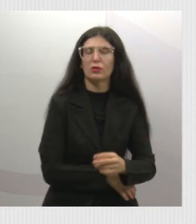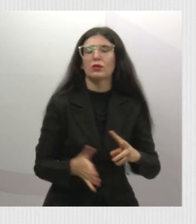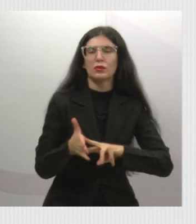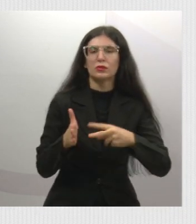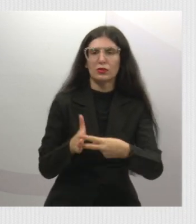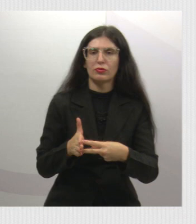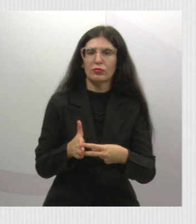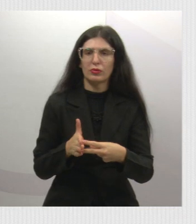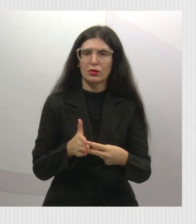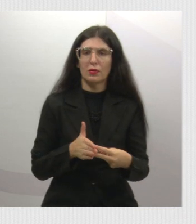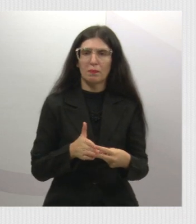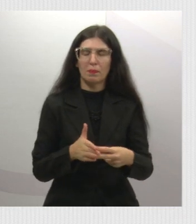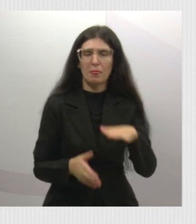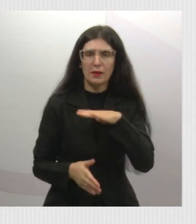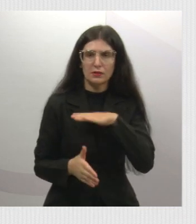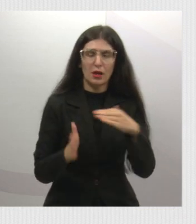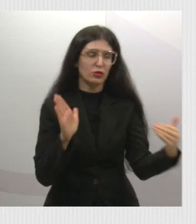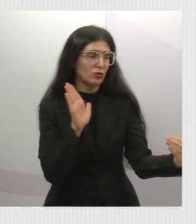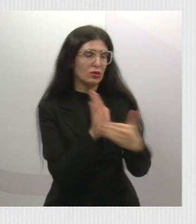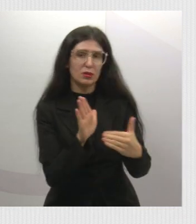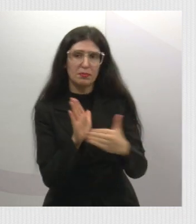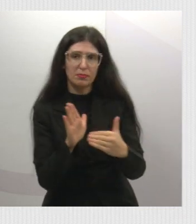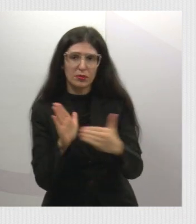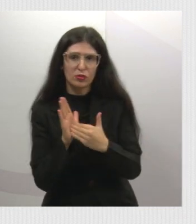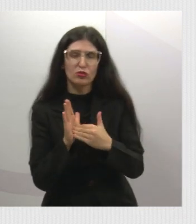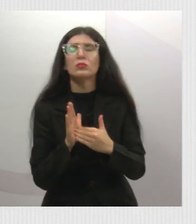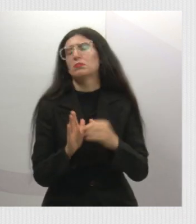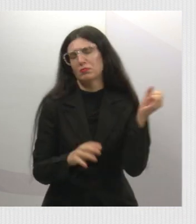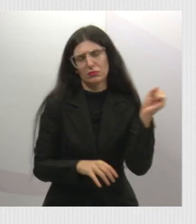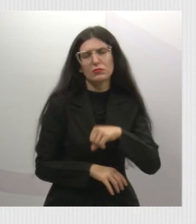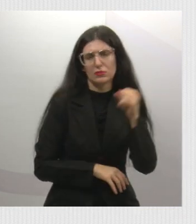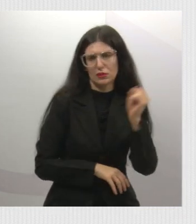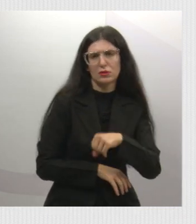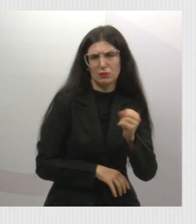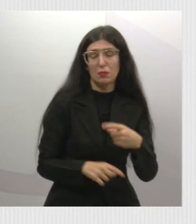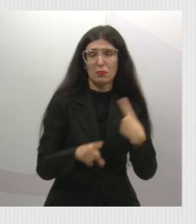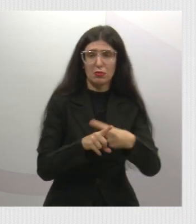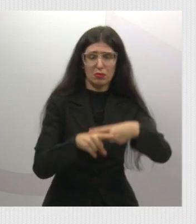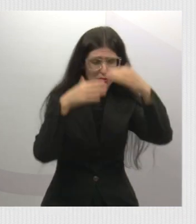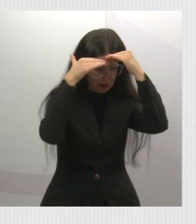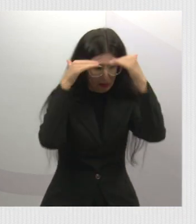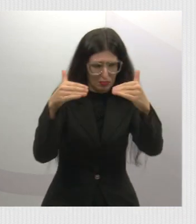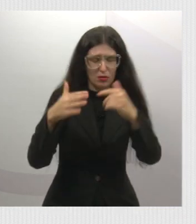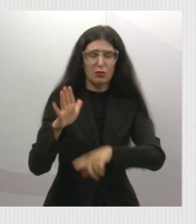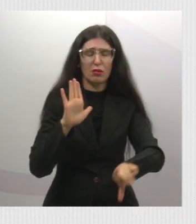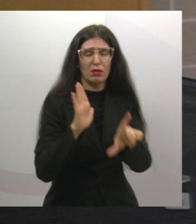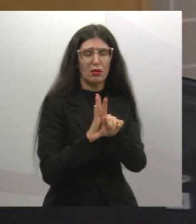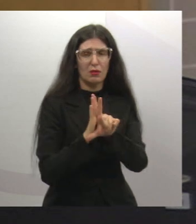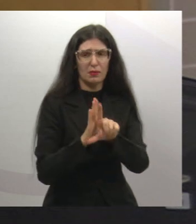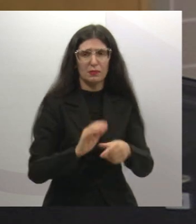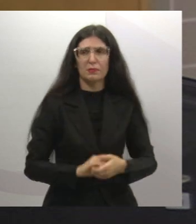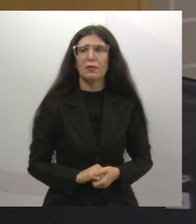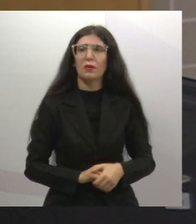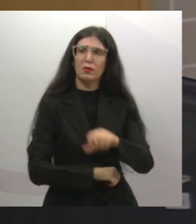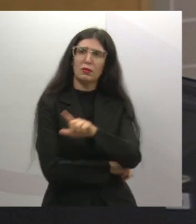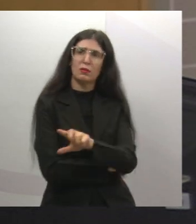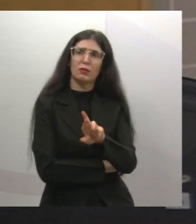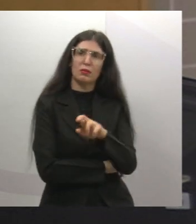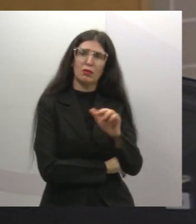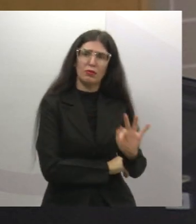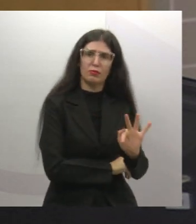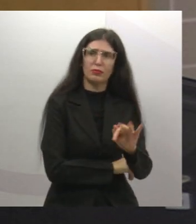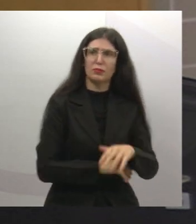3 limites estabelecidos pela legislação, que é a LRF.